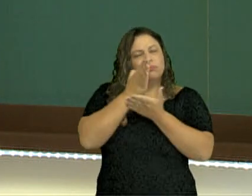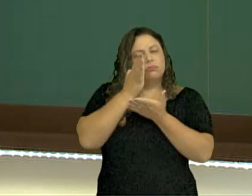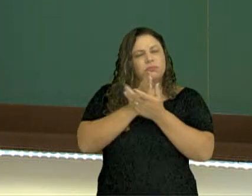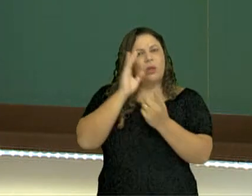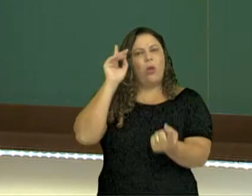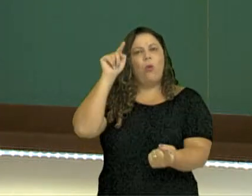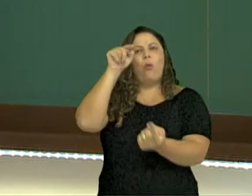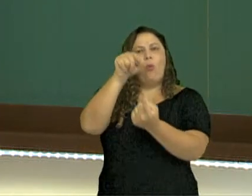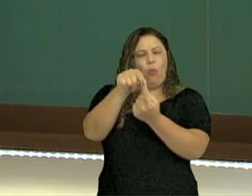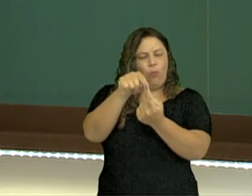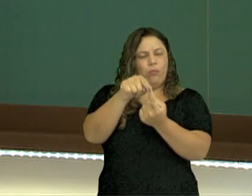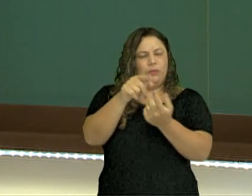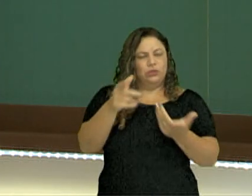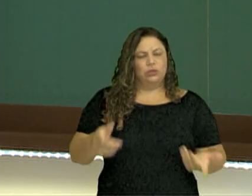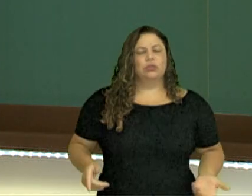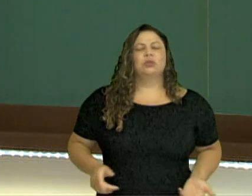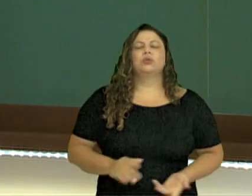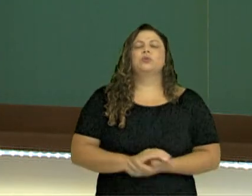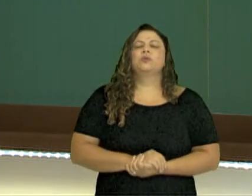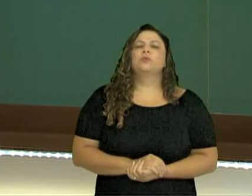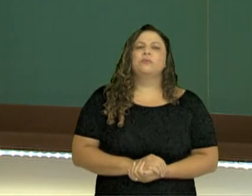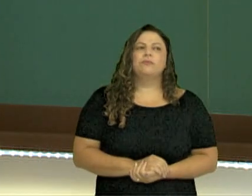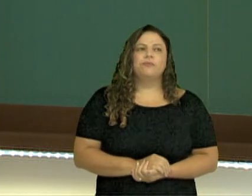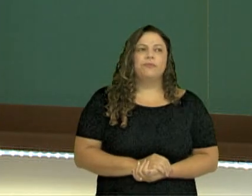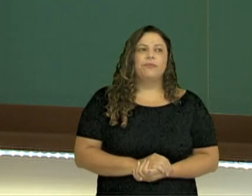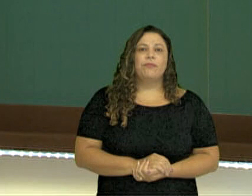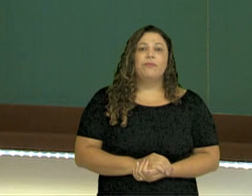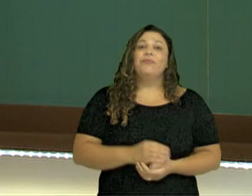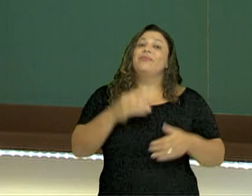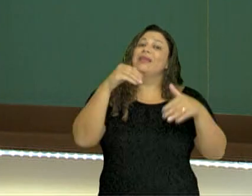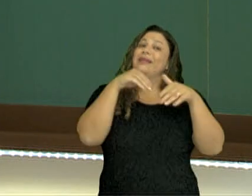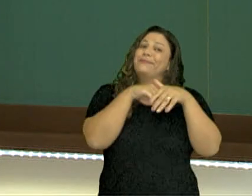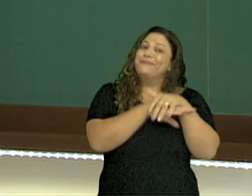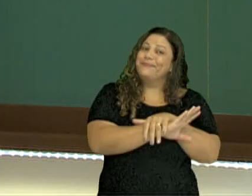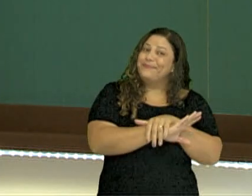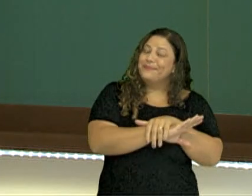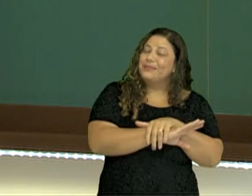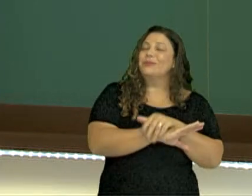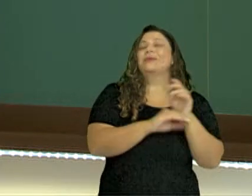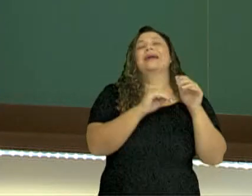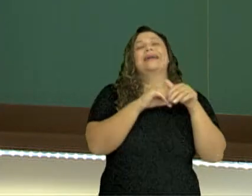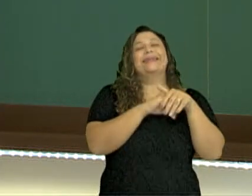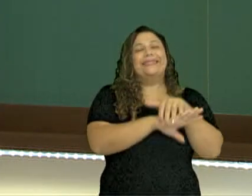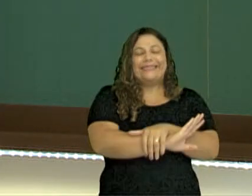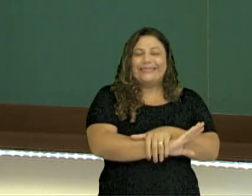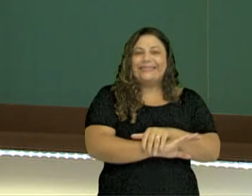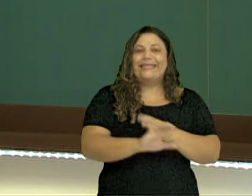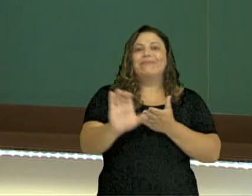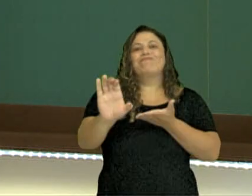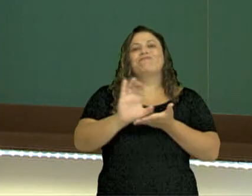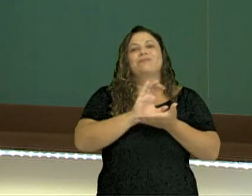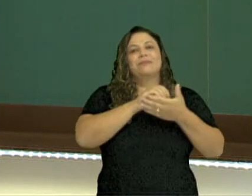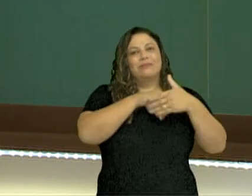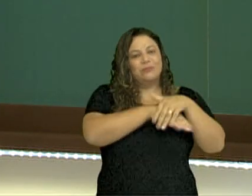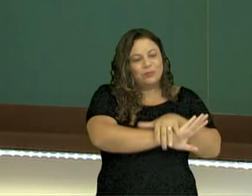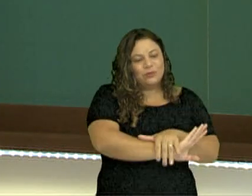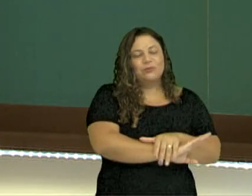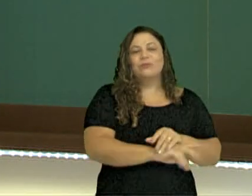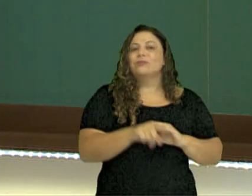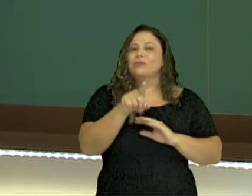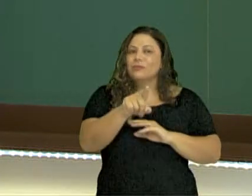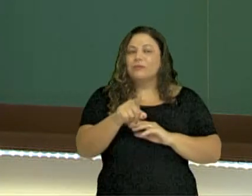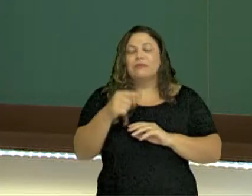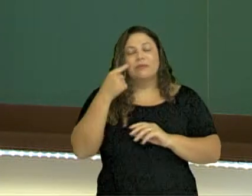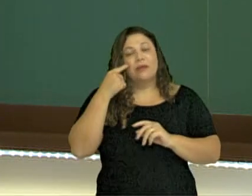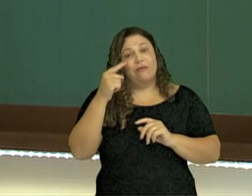de curto, de médio, de longo prazo. E poupar, ou seja, para você conseguir poupar, você vai ter que as suas